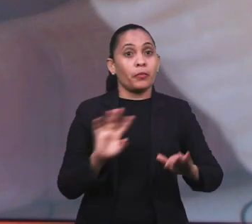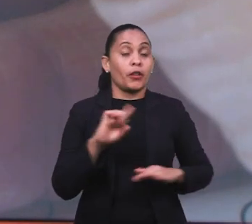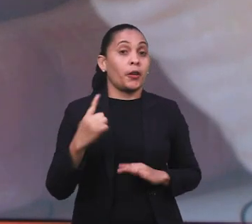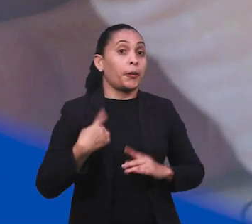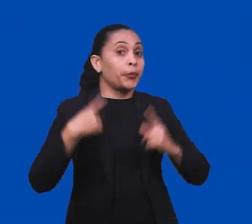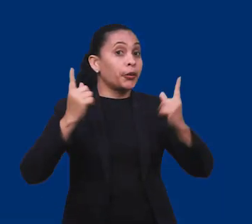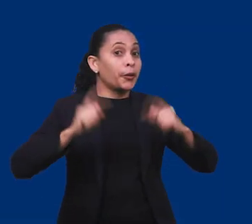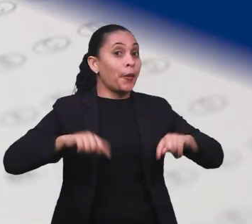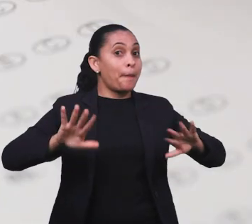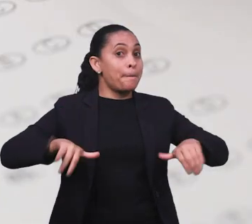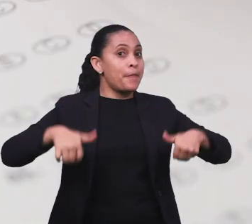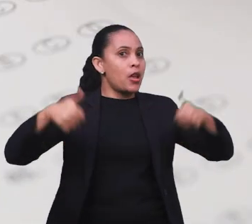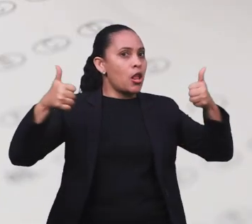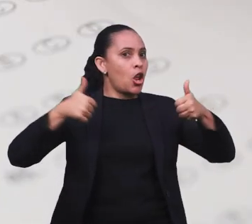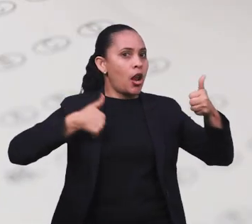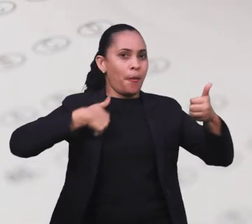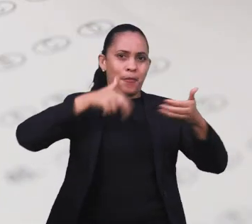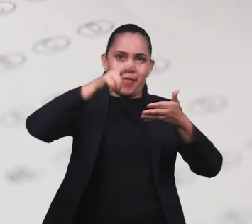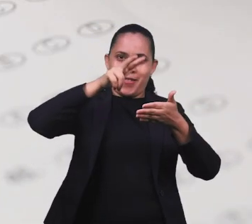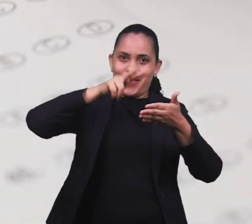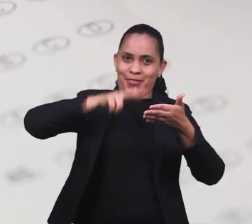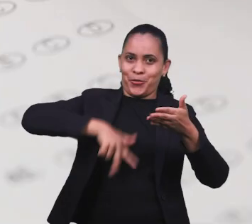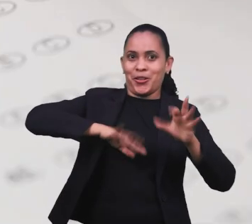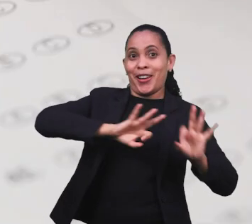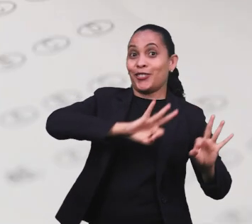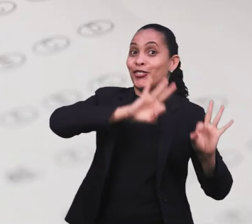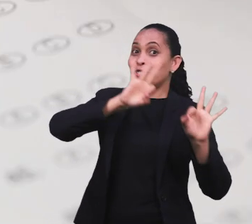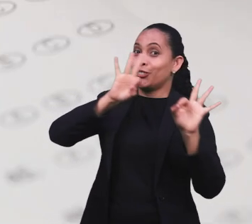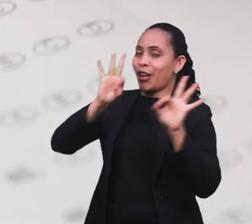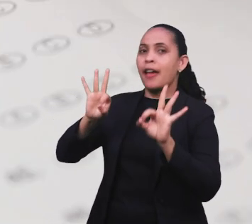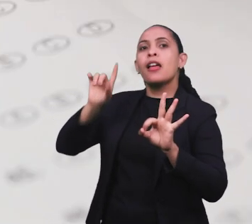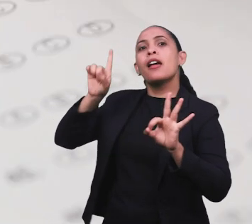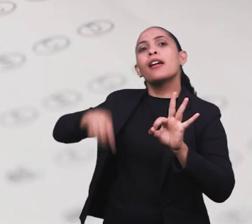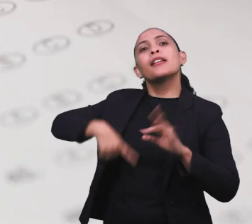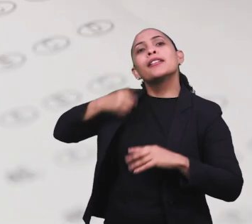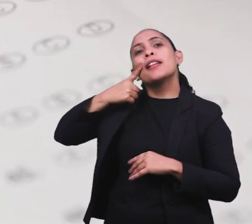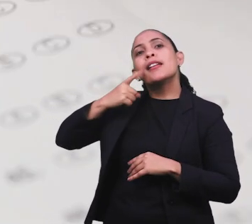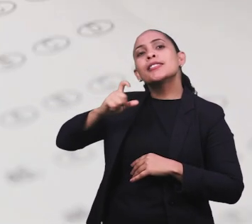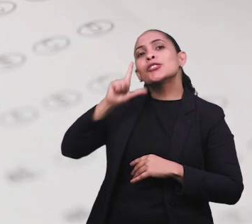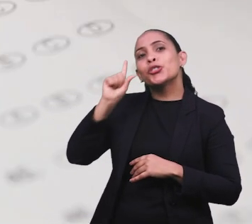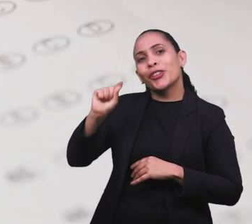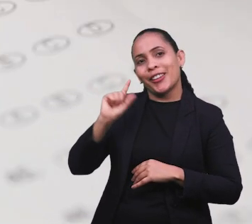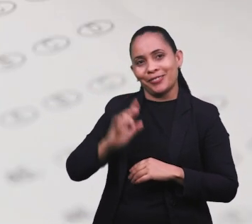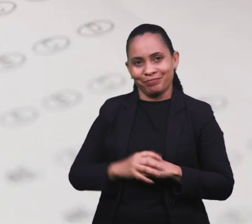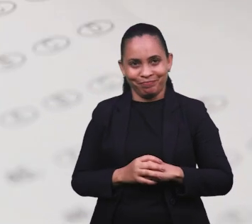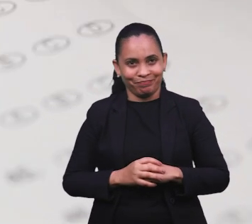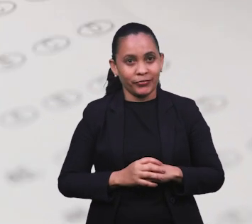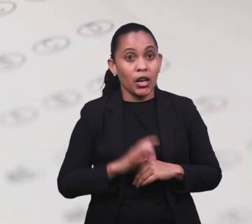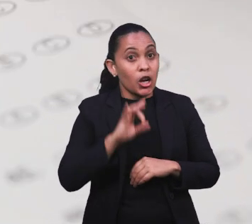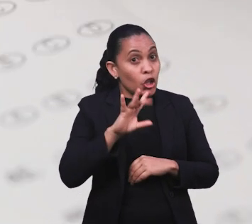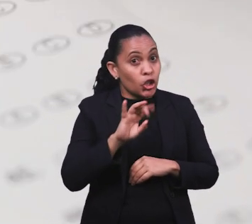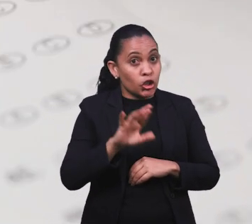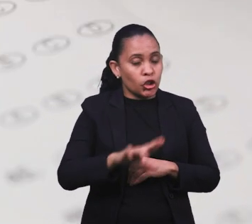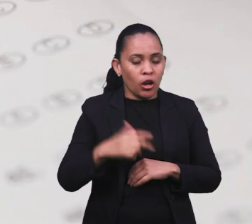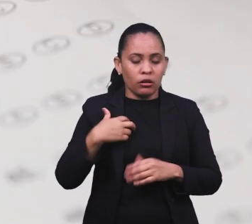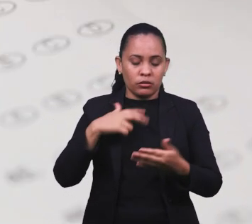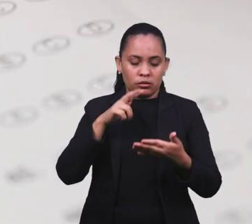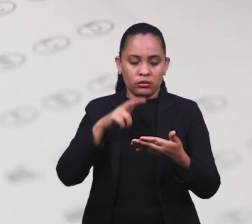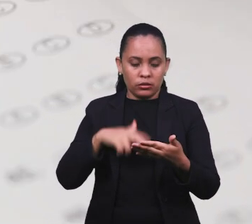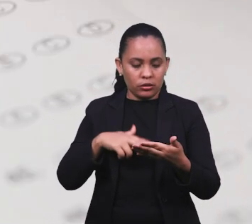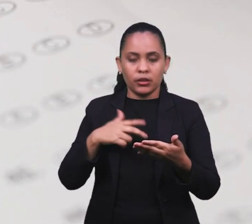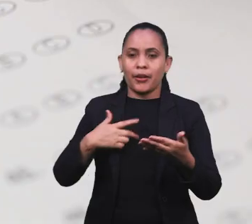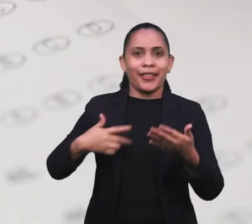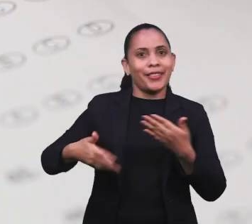gente pode melhorar um pouco isso? Tendo uma leitura mais ativa. O que é interessante, ó? Não é apenas passar os olhos,